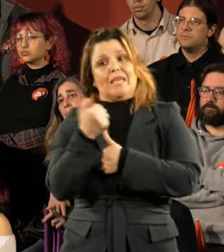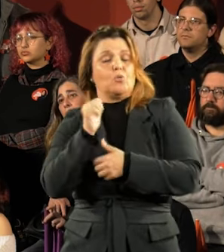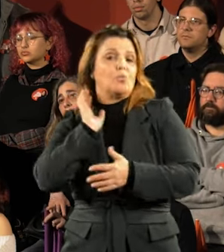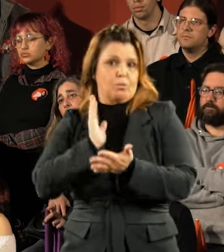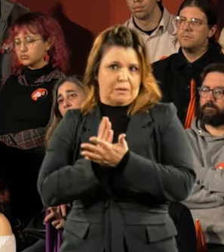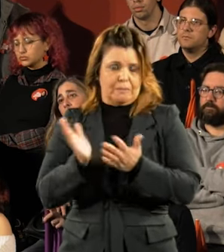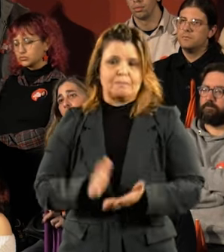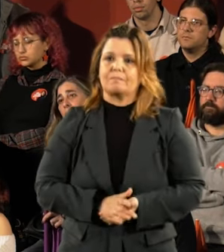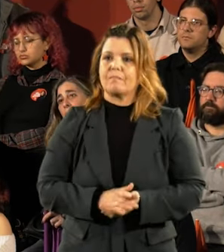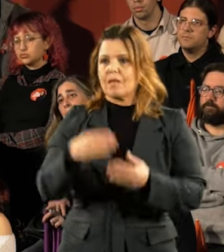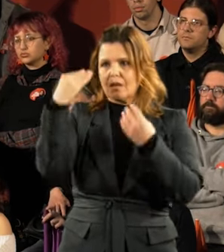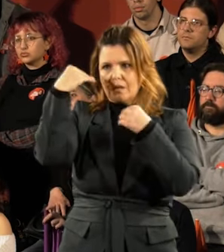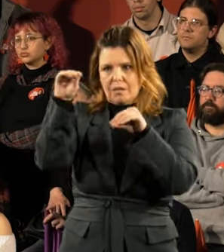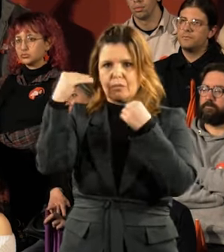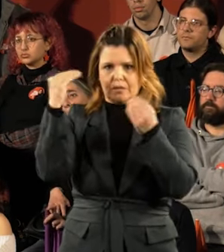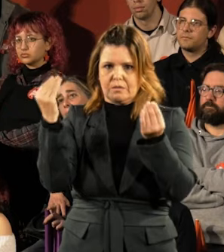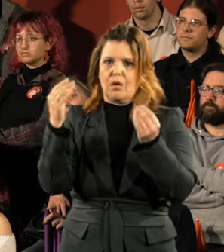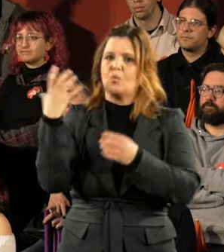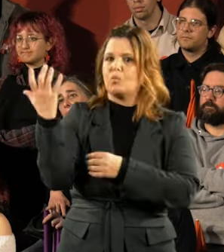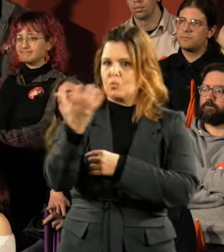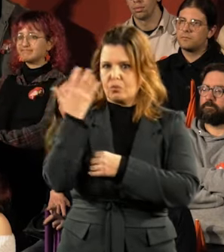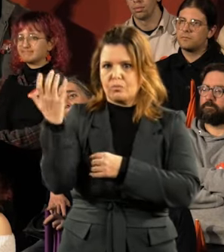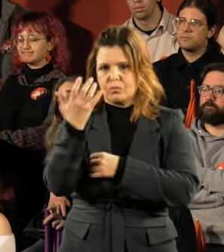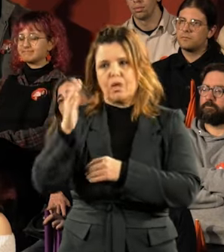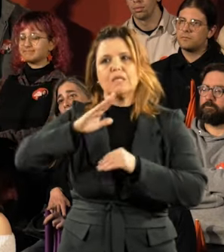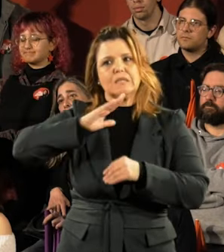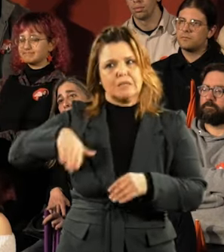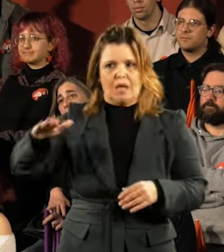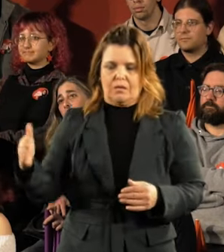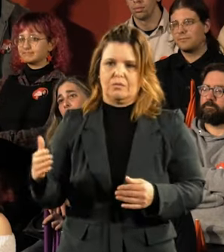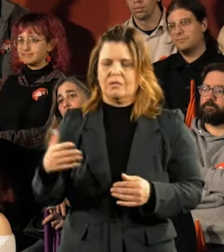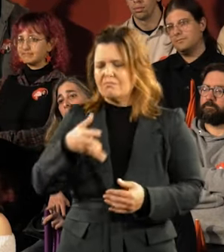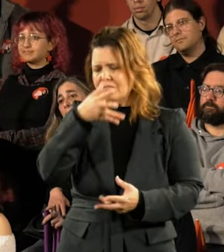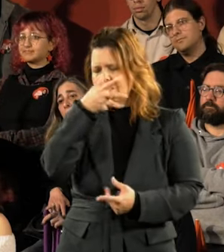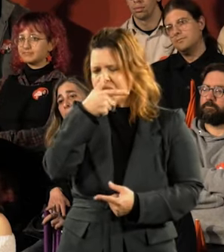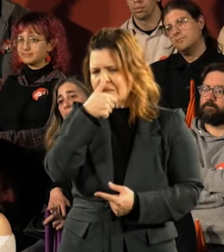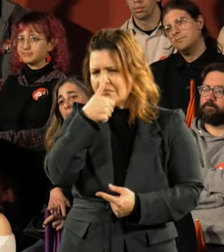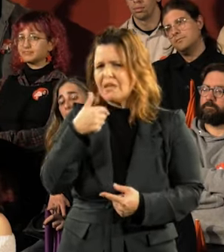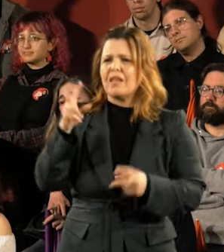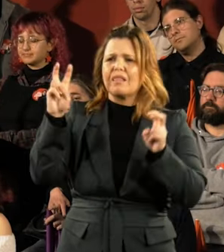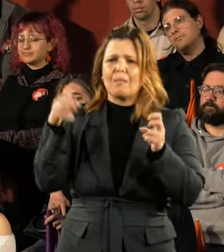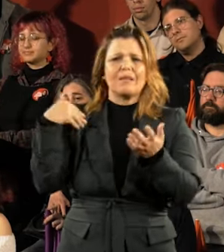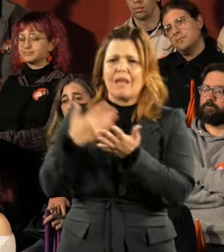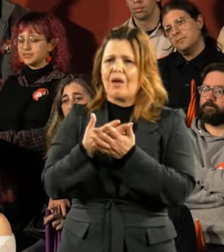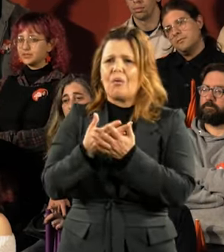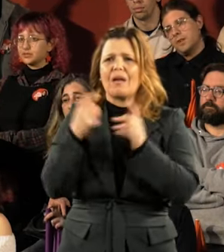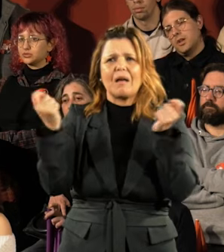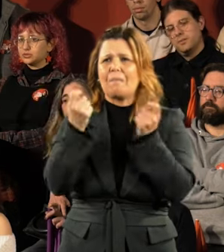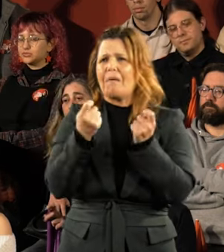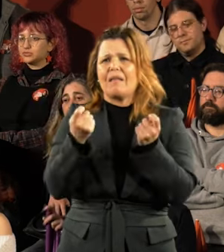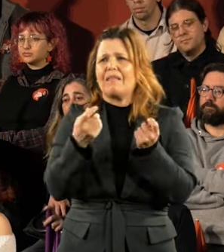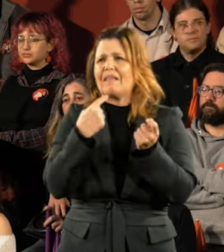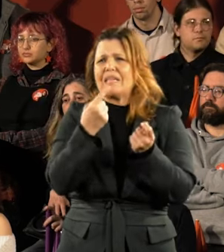último a educação a cultura e a ciência infelizmente temas muito pouco falados nesta